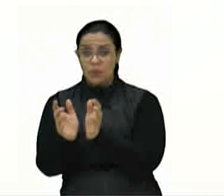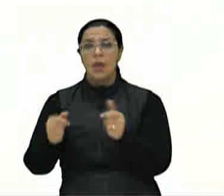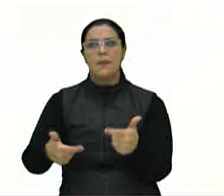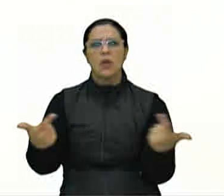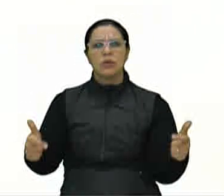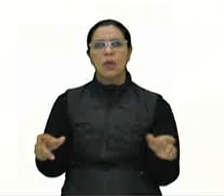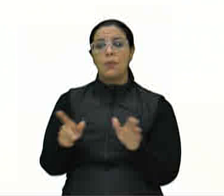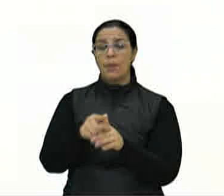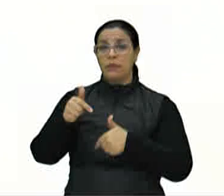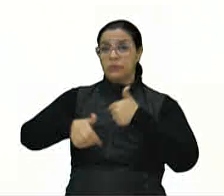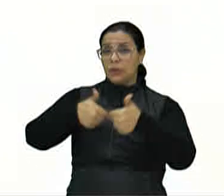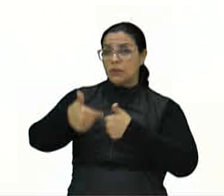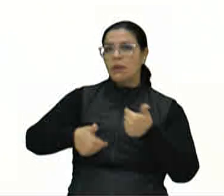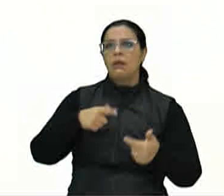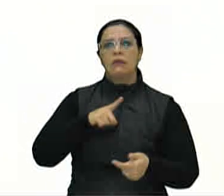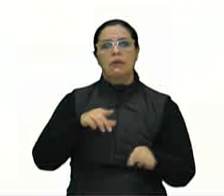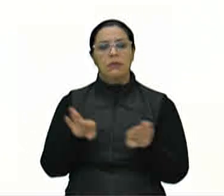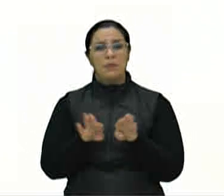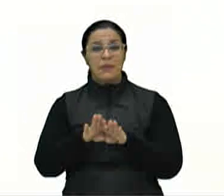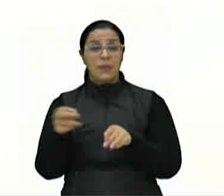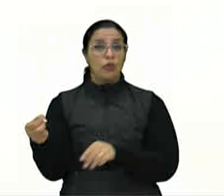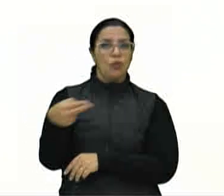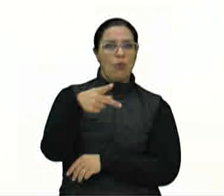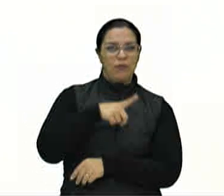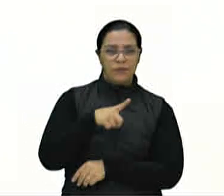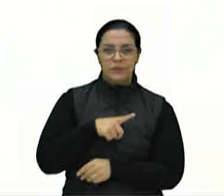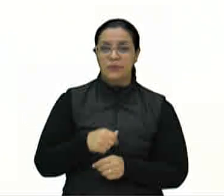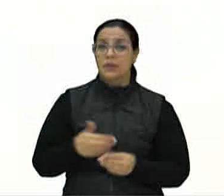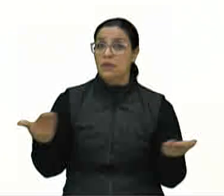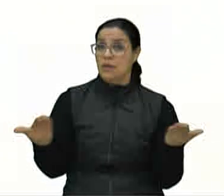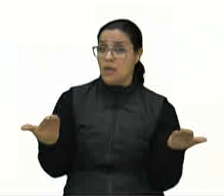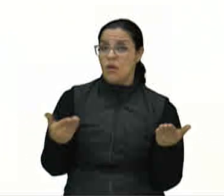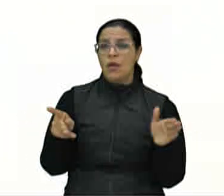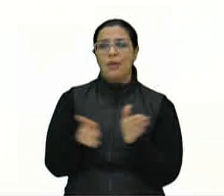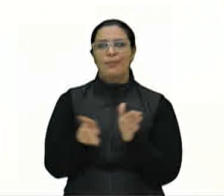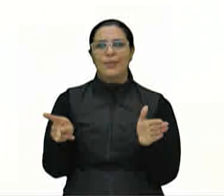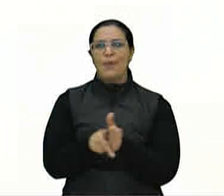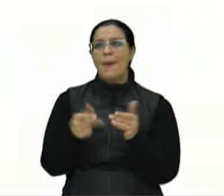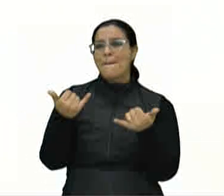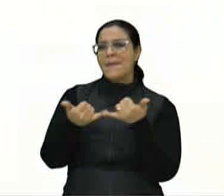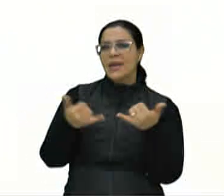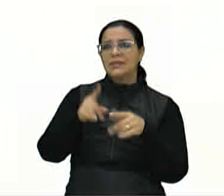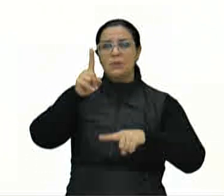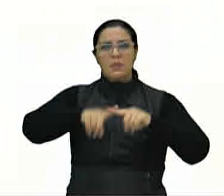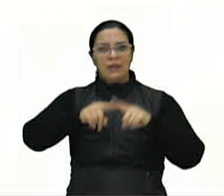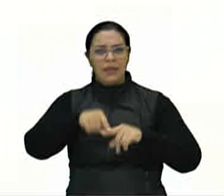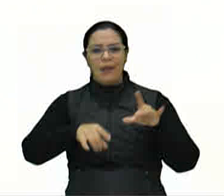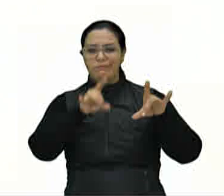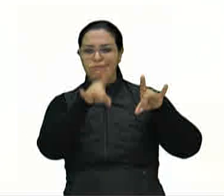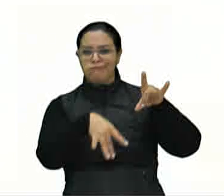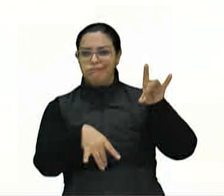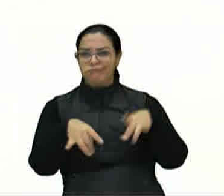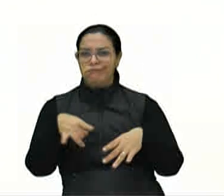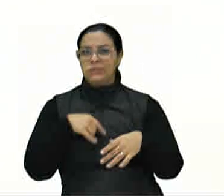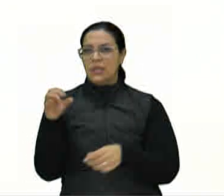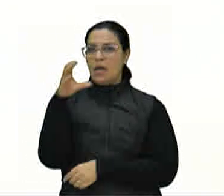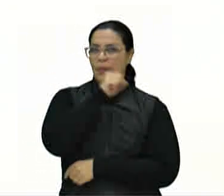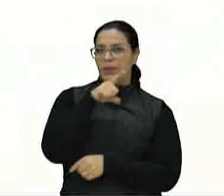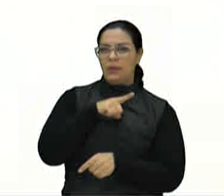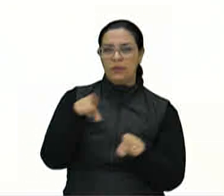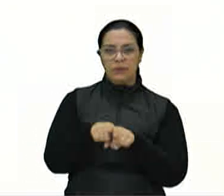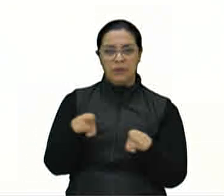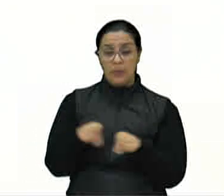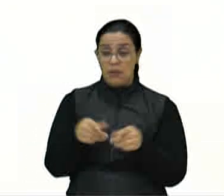maior número de produtores é capaz de inovar e a obsolência de bens e serviços se acelera. Longe